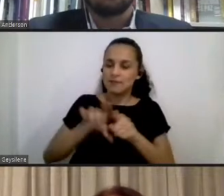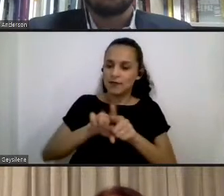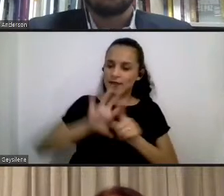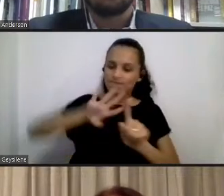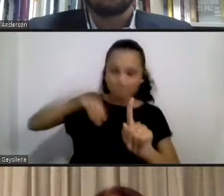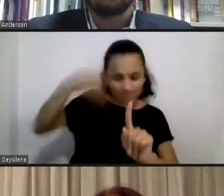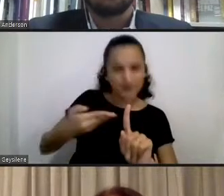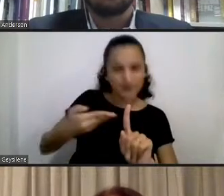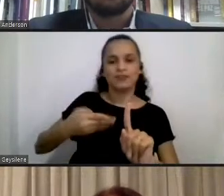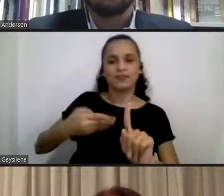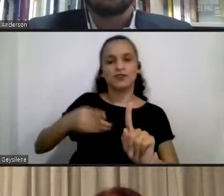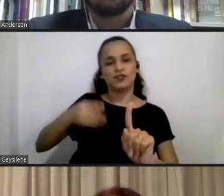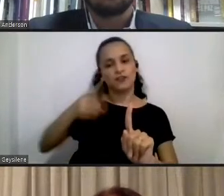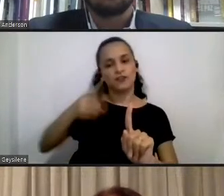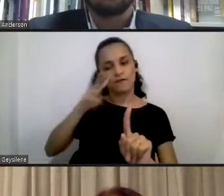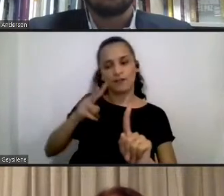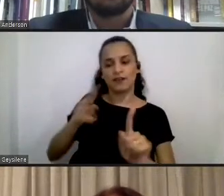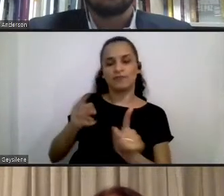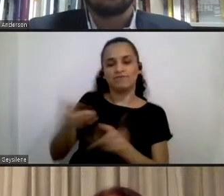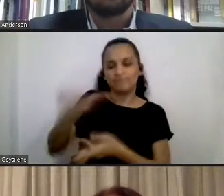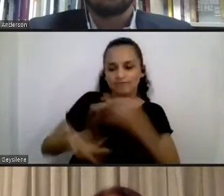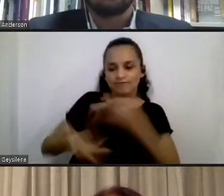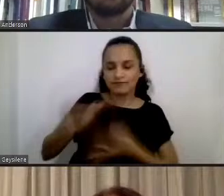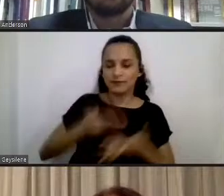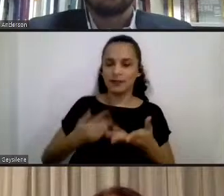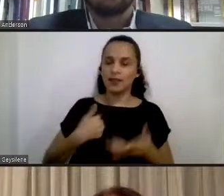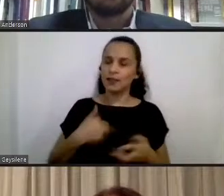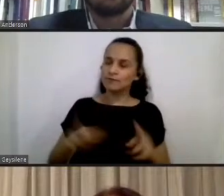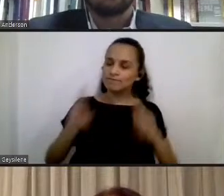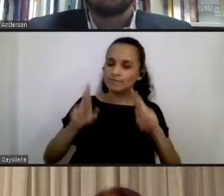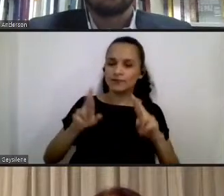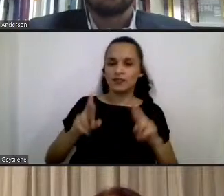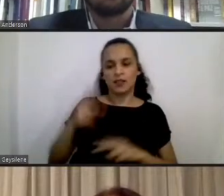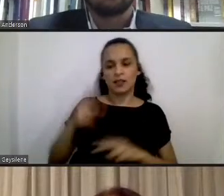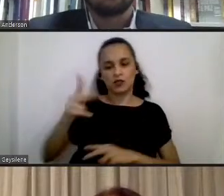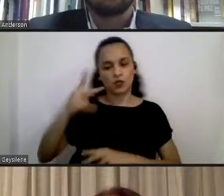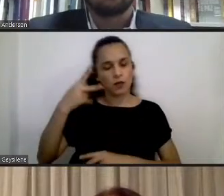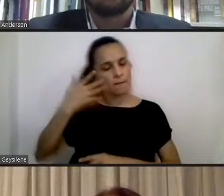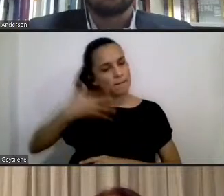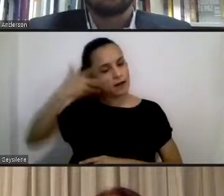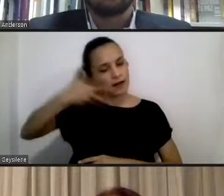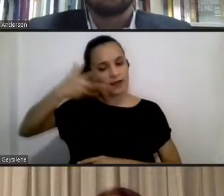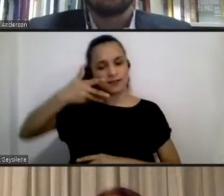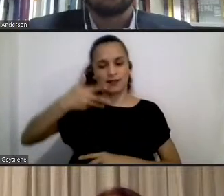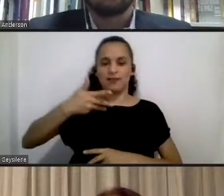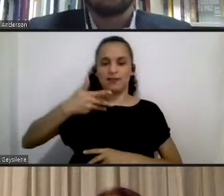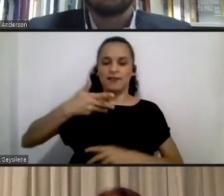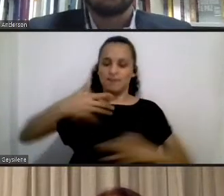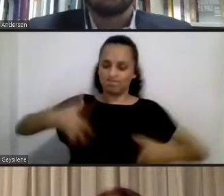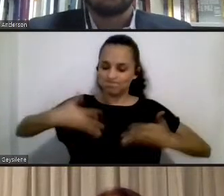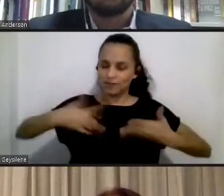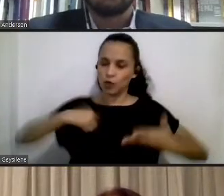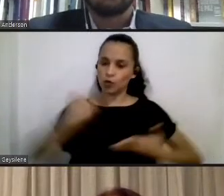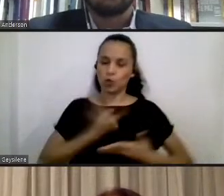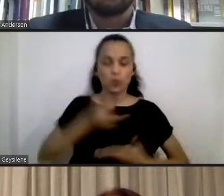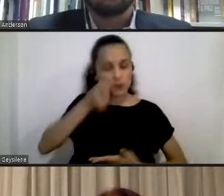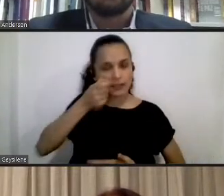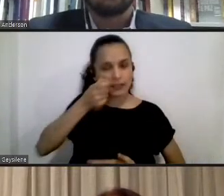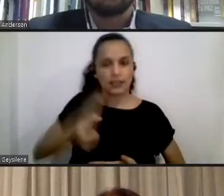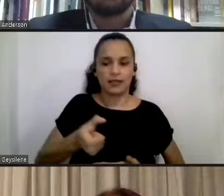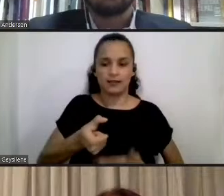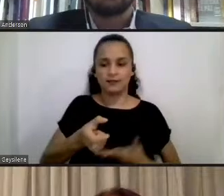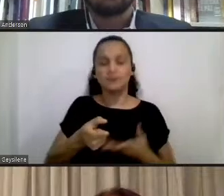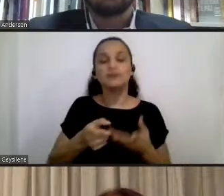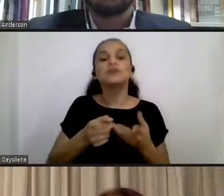atenção. Estou segura de que a mensagem intensificará em nós o interesse comum pelas grandes causas da